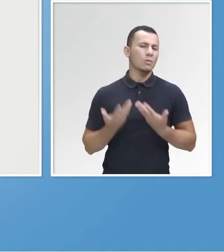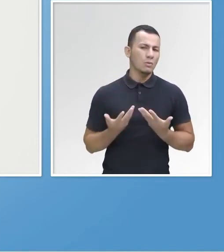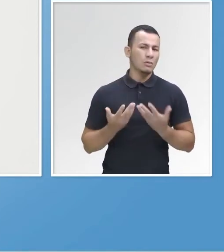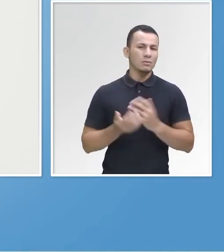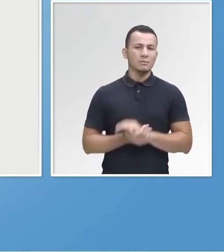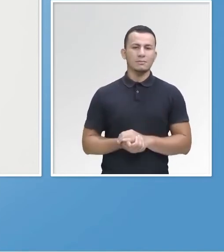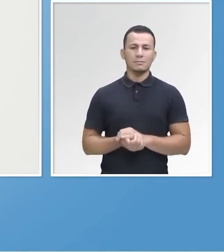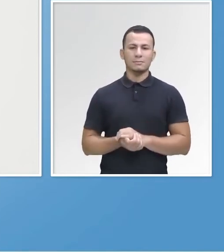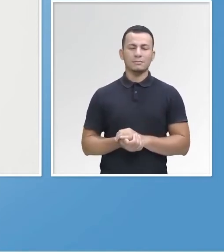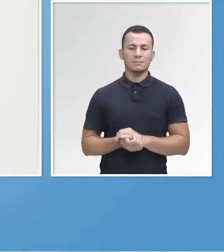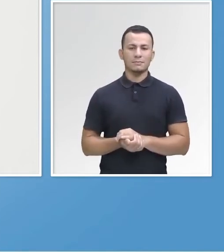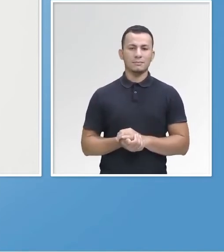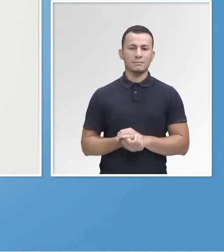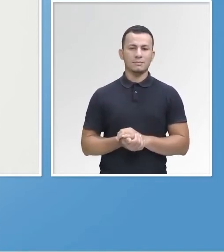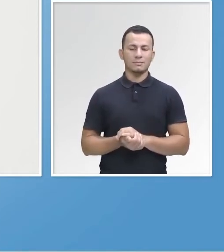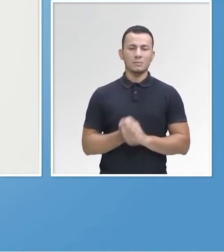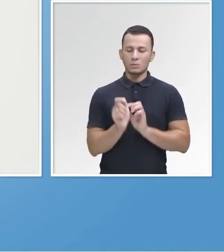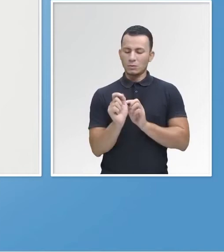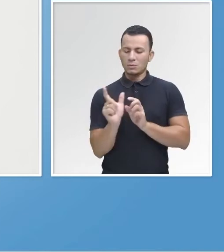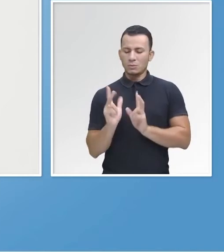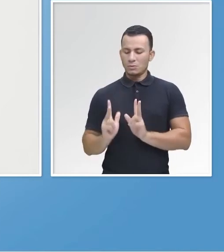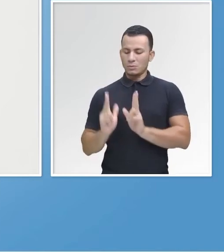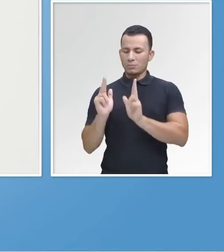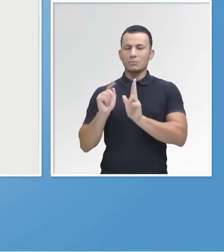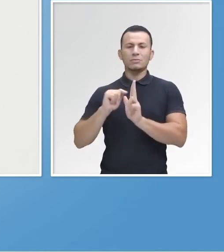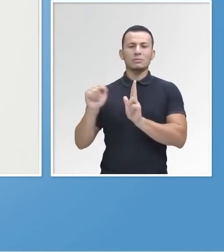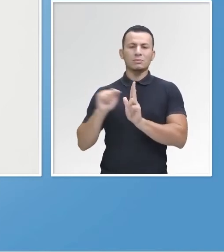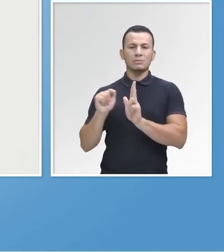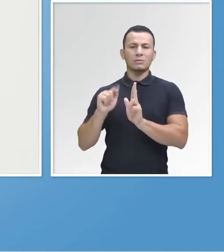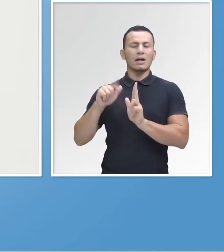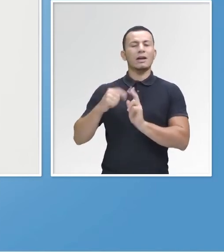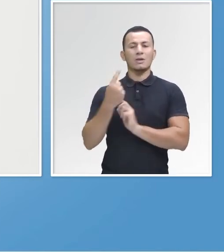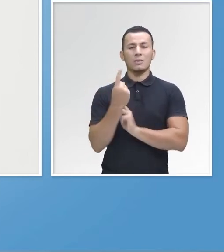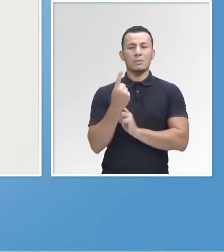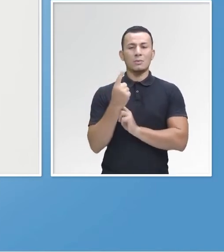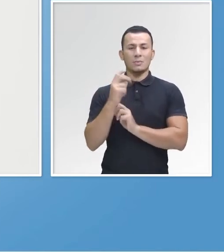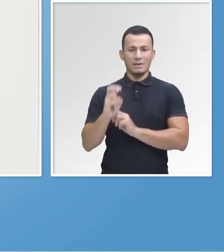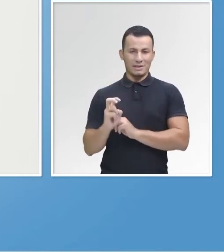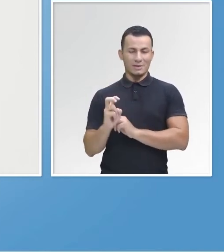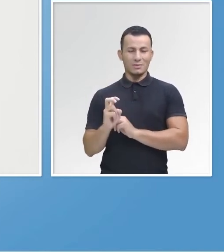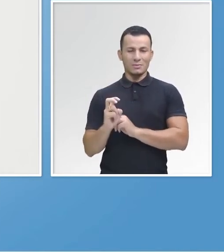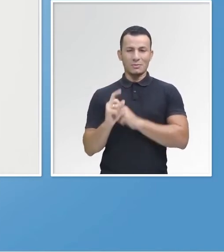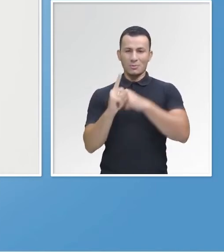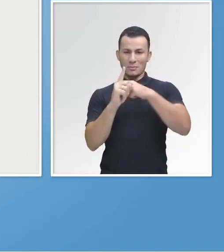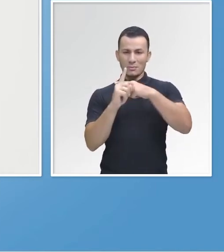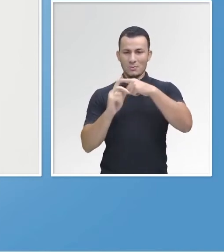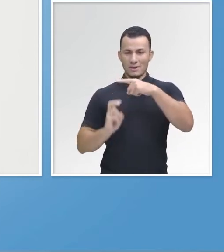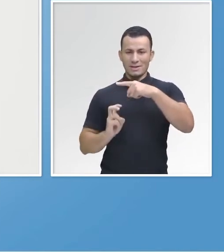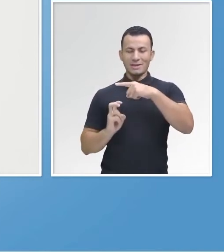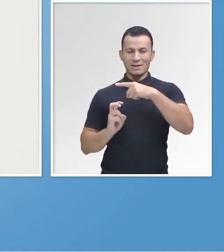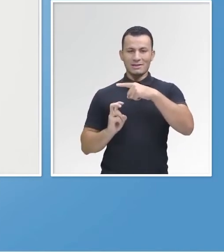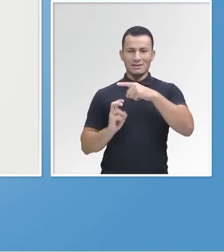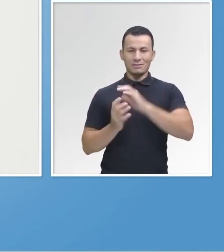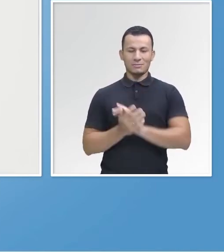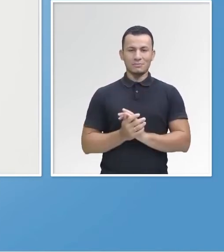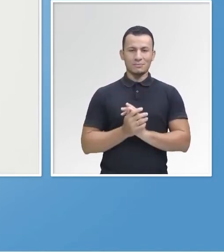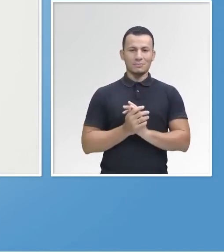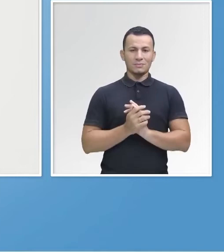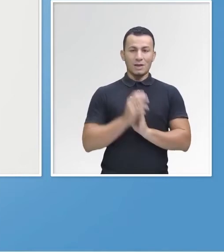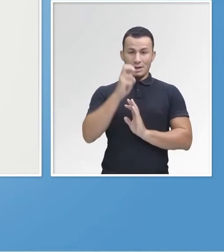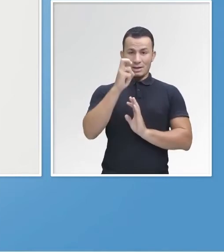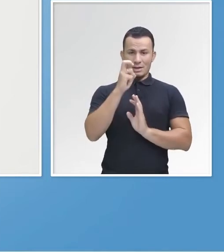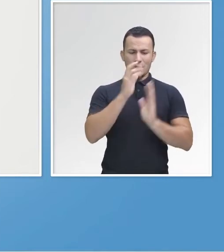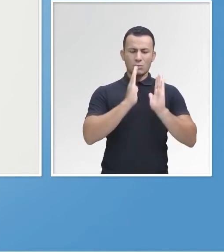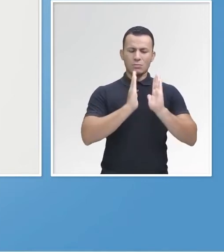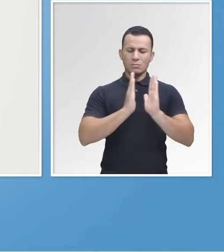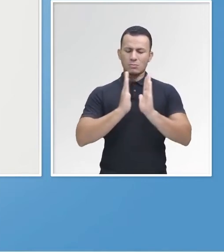Olha aí percebo que foi retirado o que o quinto da corda olha aí ó das Cinco partes que nós temos